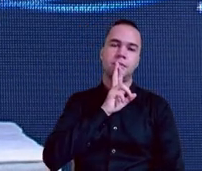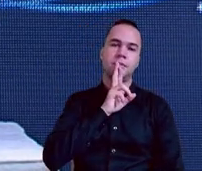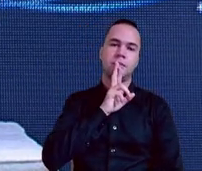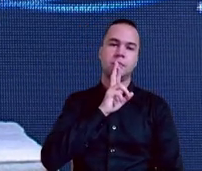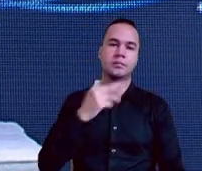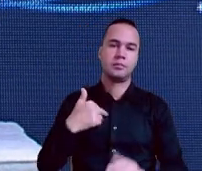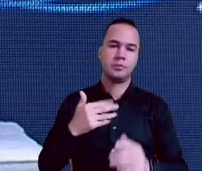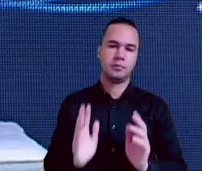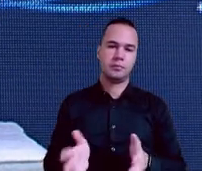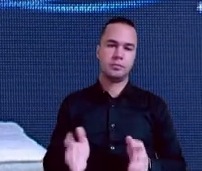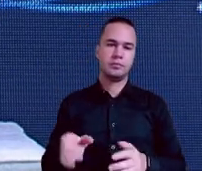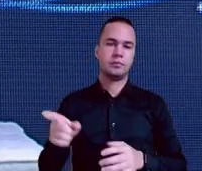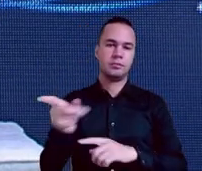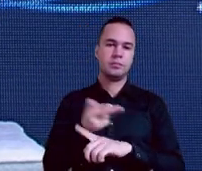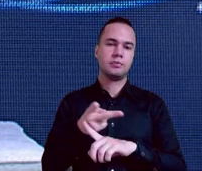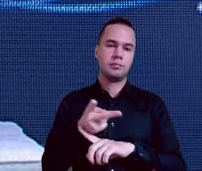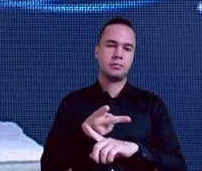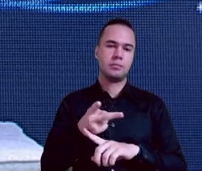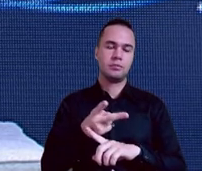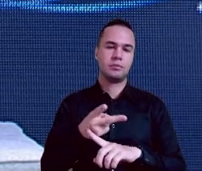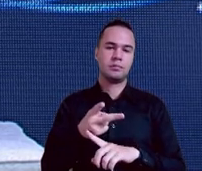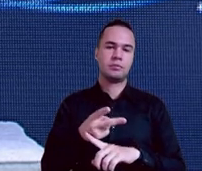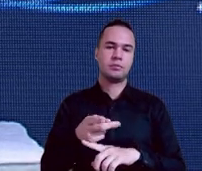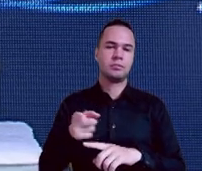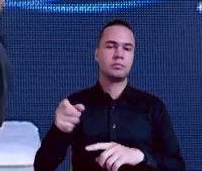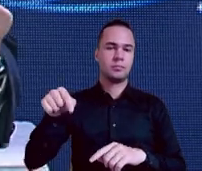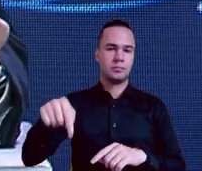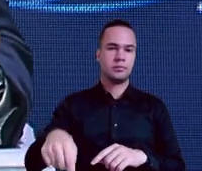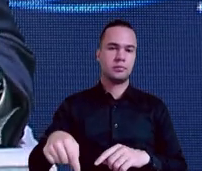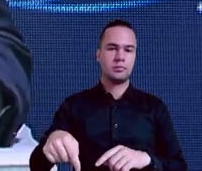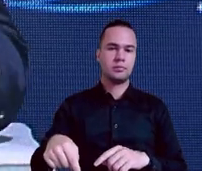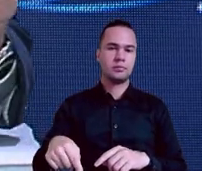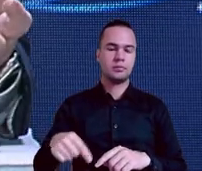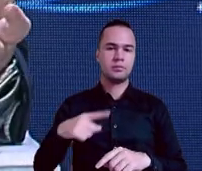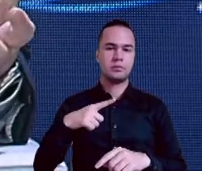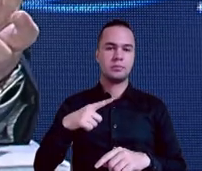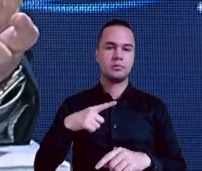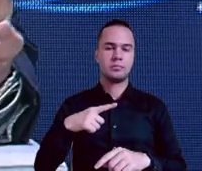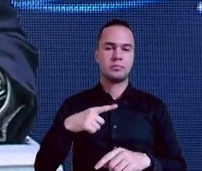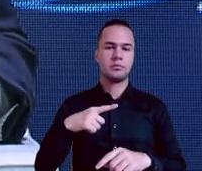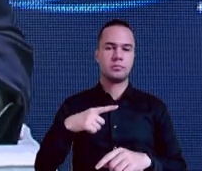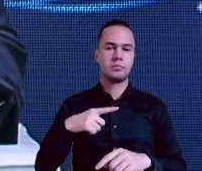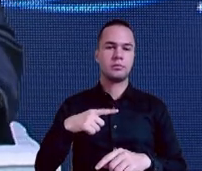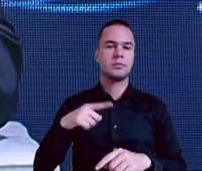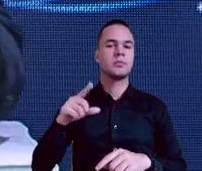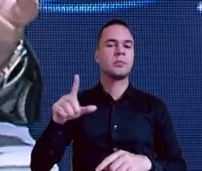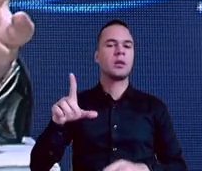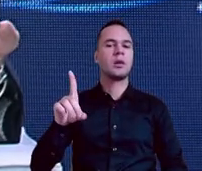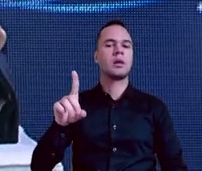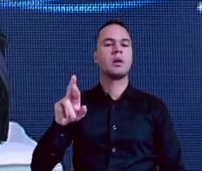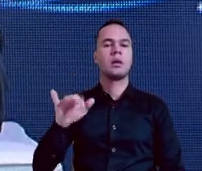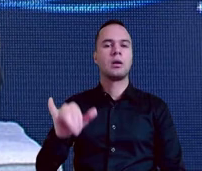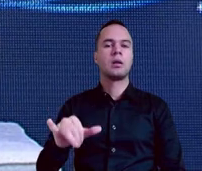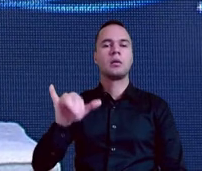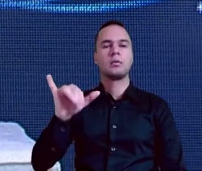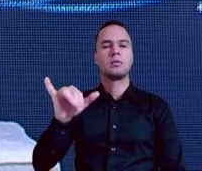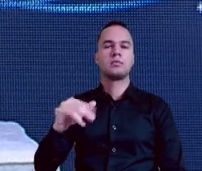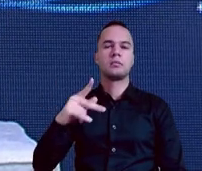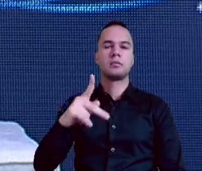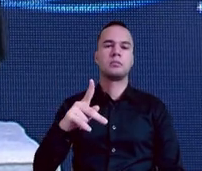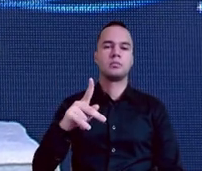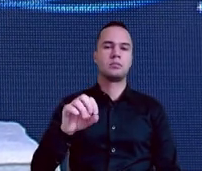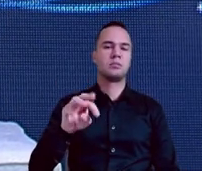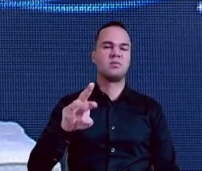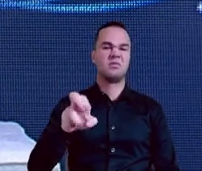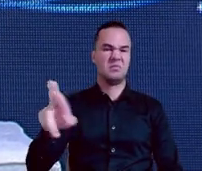o que ele tá buscando é essa casa ela tem Joy powder ela tem uma robustez para me